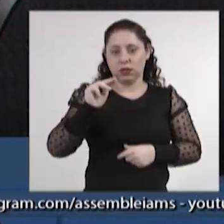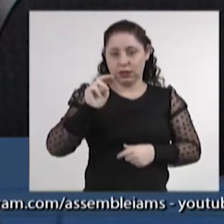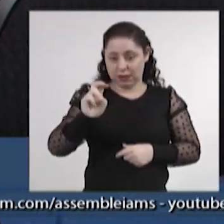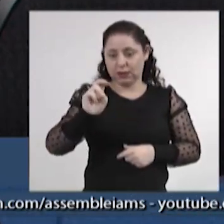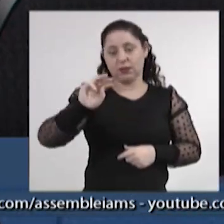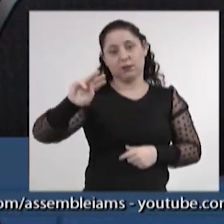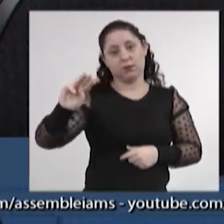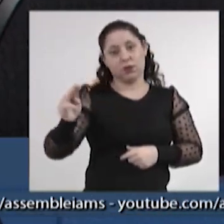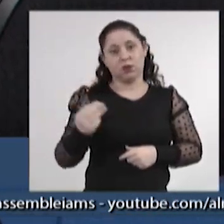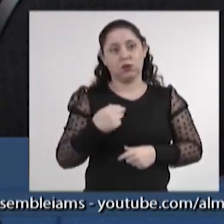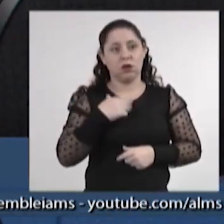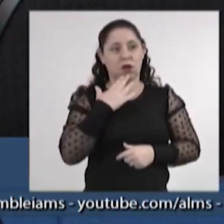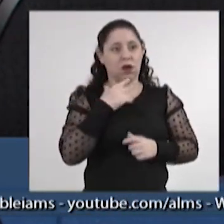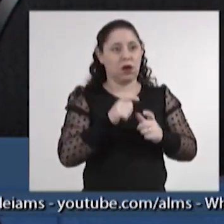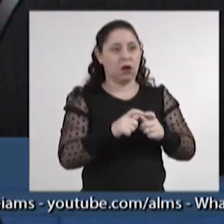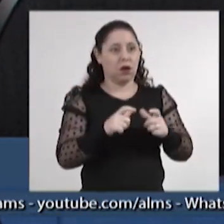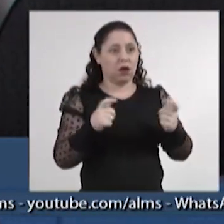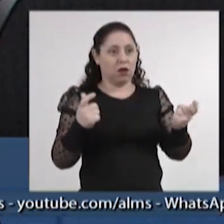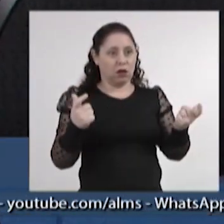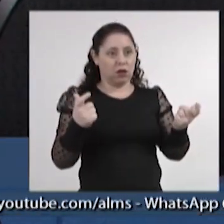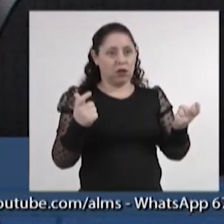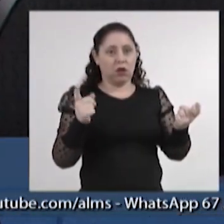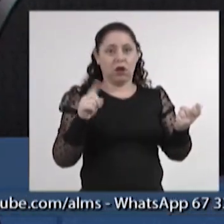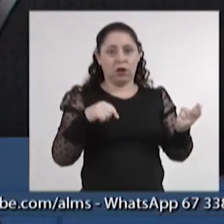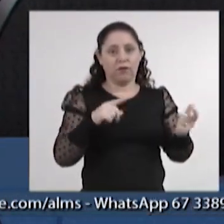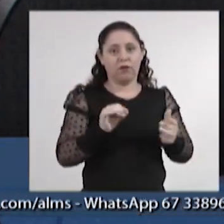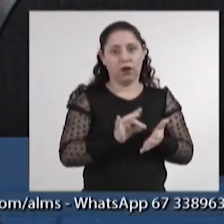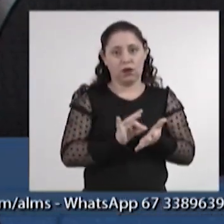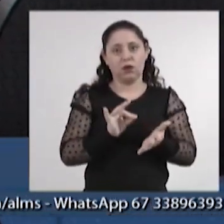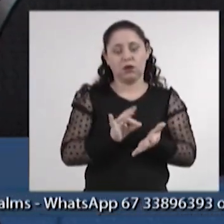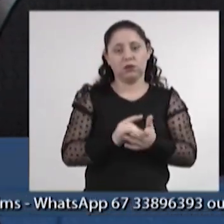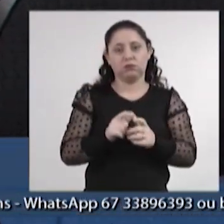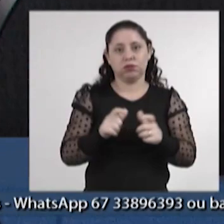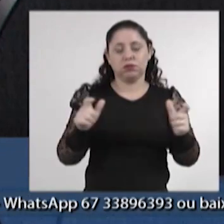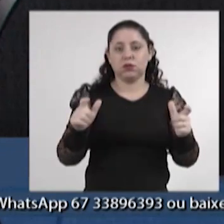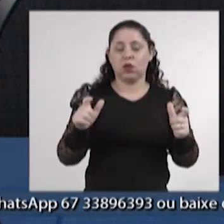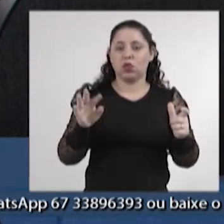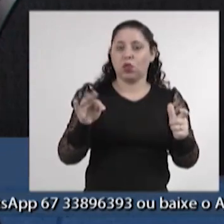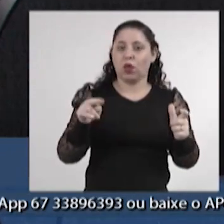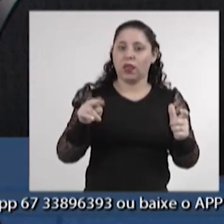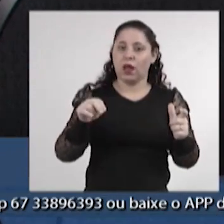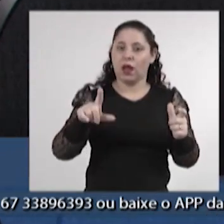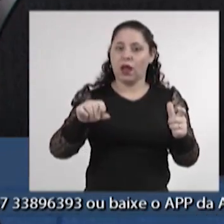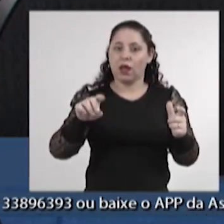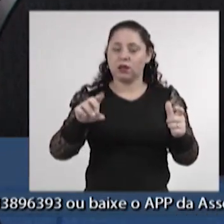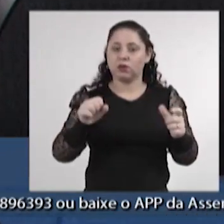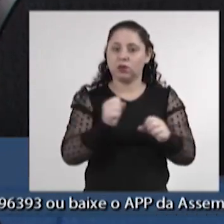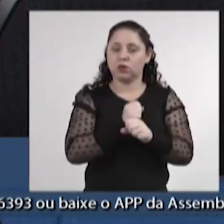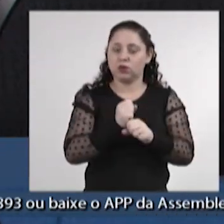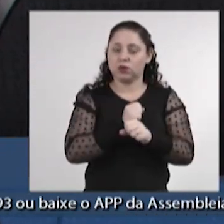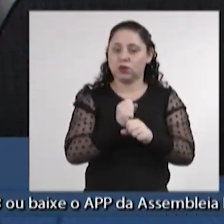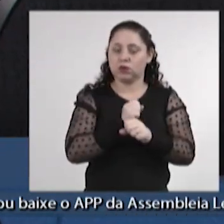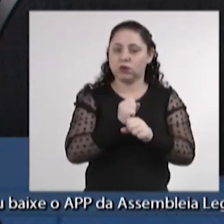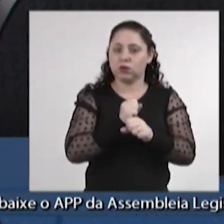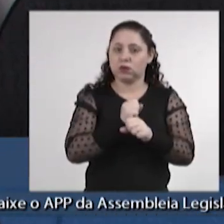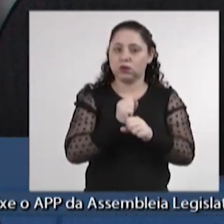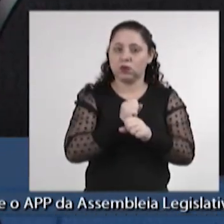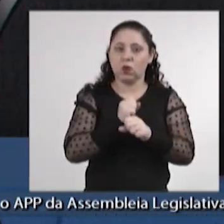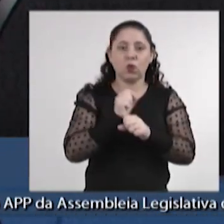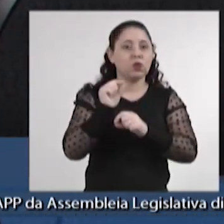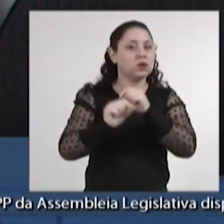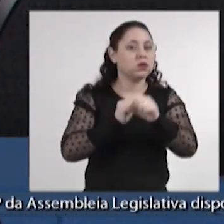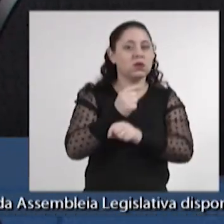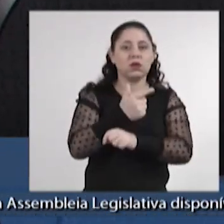parece, nossa, que coisa gigante, 15 milhões, é realmente gigantesco, 15 milhões de toneladas por ano é muito grande, só que lembra que são 15 milhões